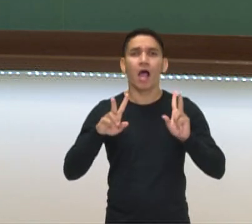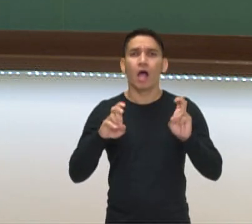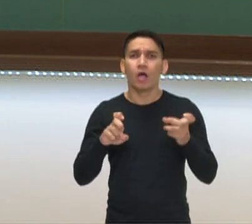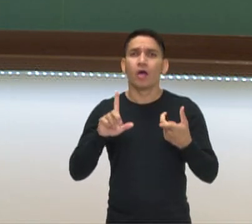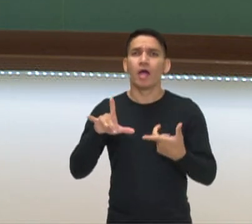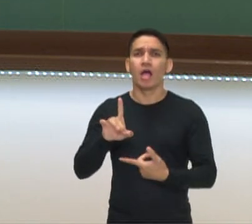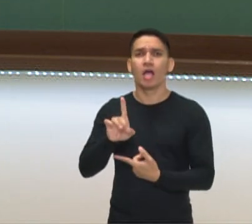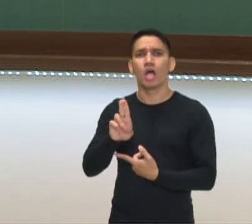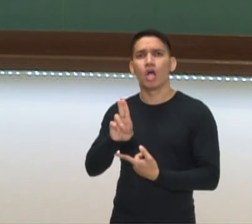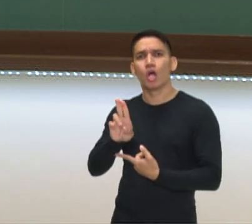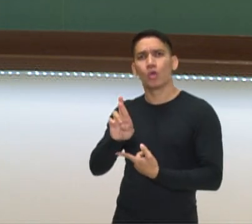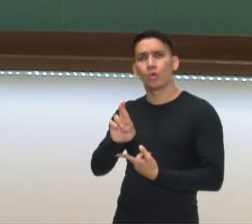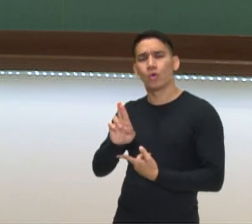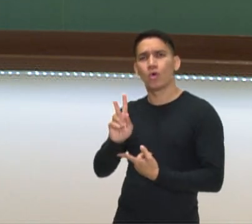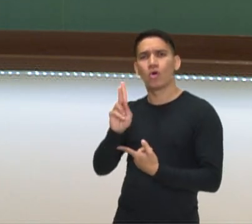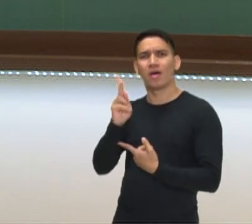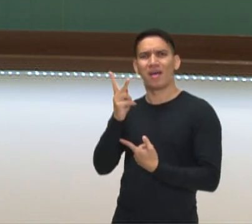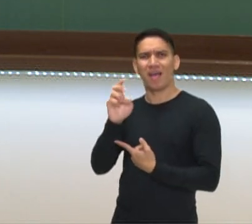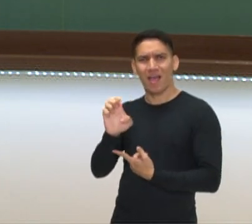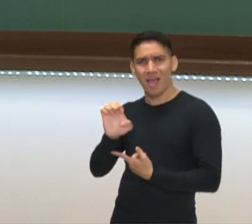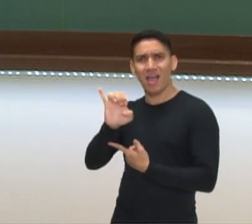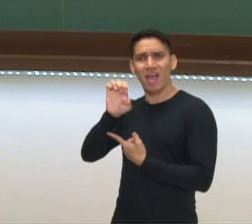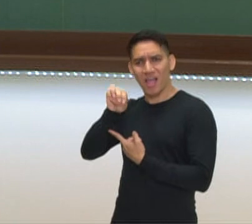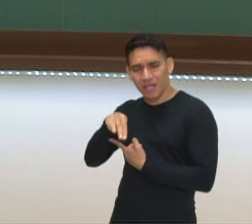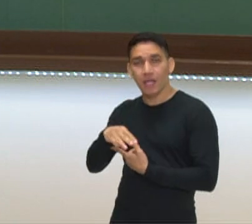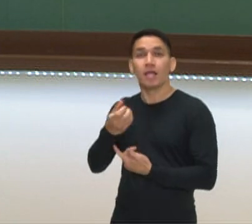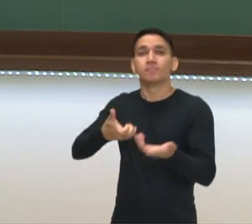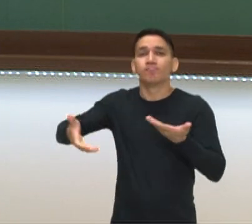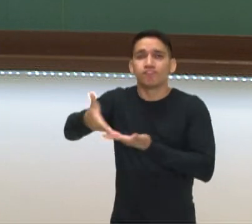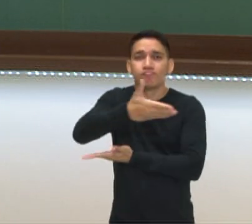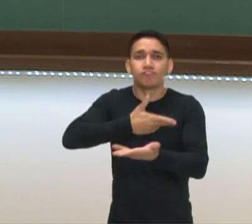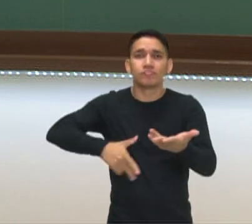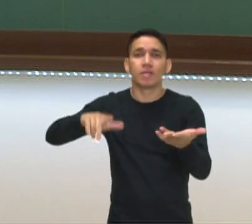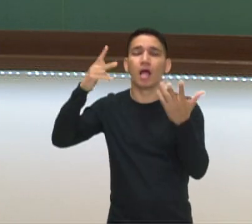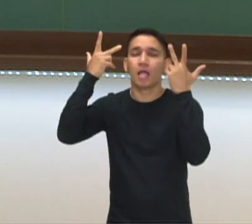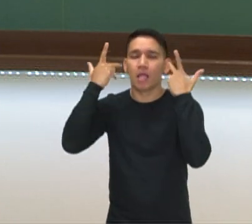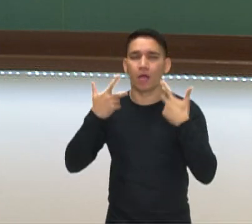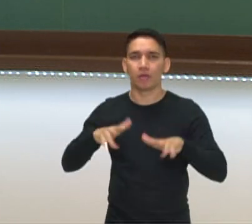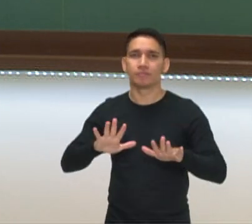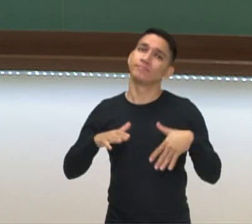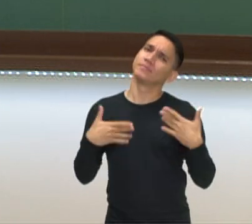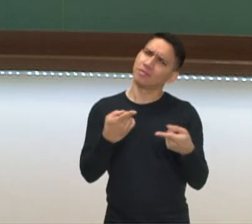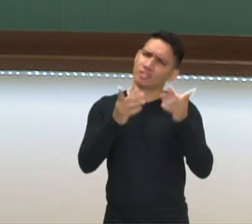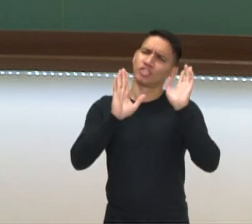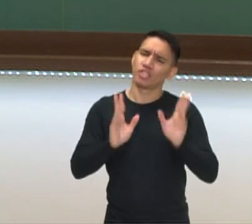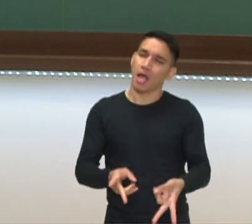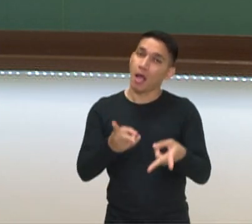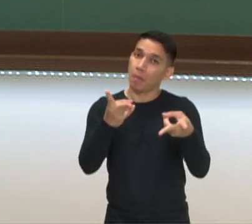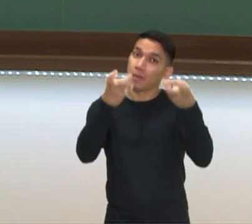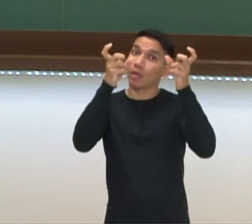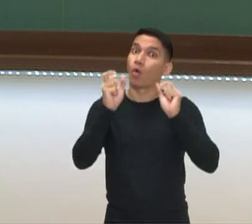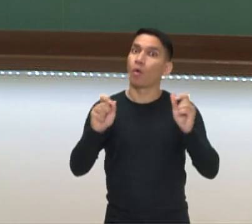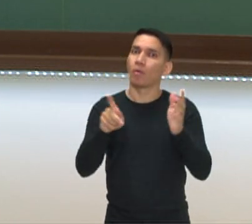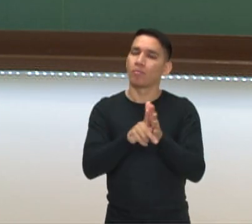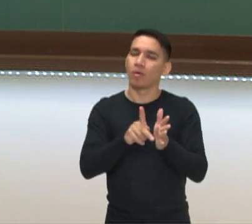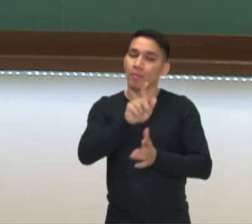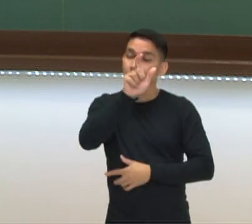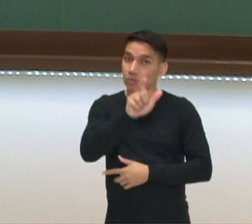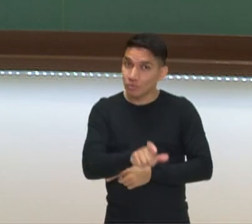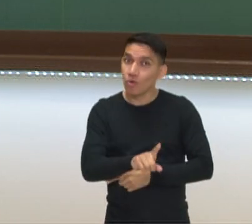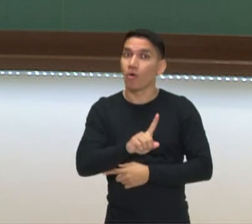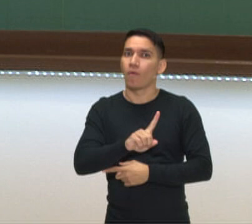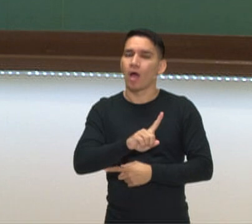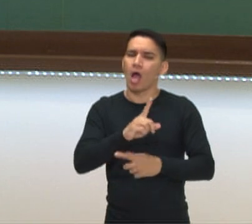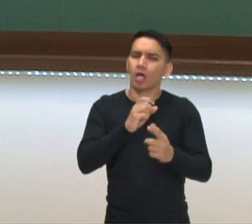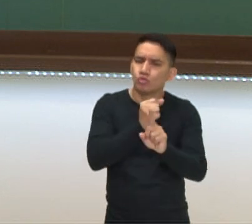e a solidariedade orgânica. Então, a essa altura, vocês já devem ter percebido que o Durkheim é um sociólogo muito importante